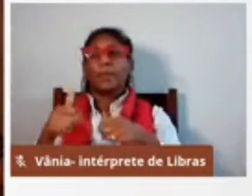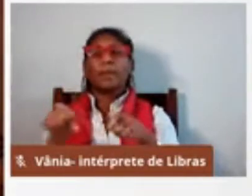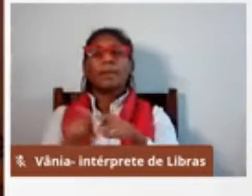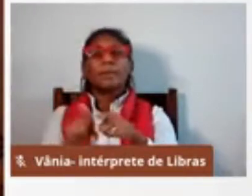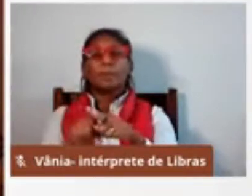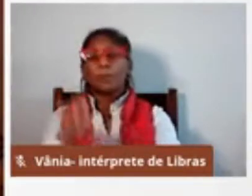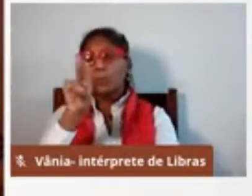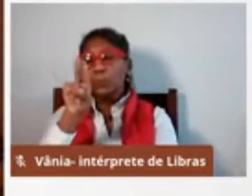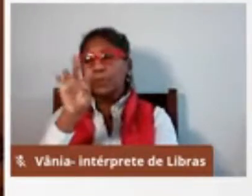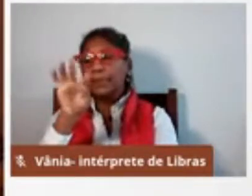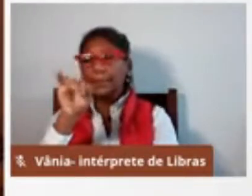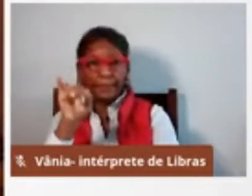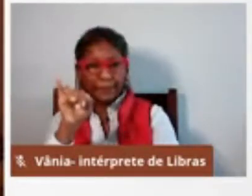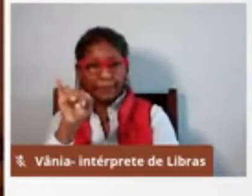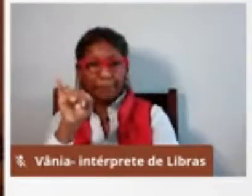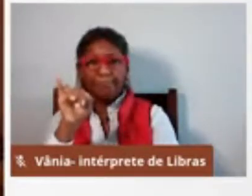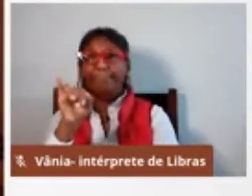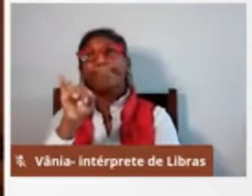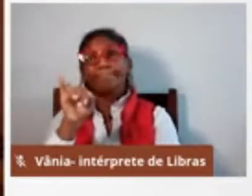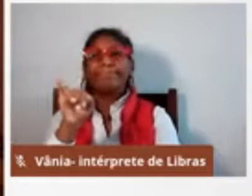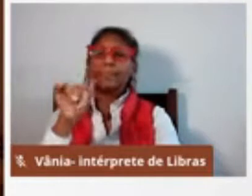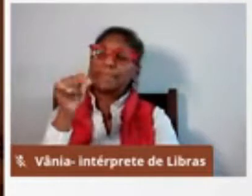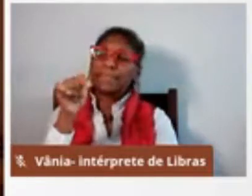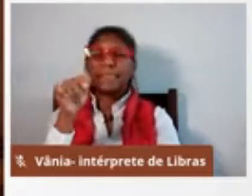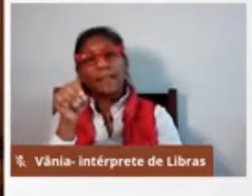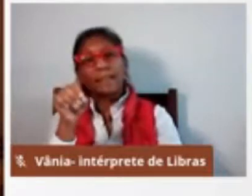das nossas UTIs permanece naqueles